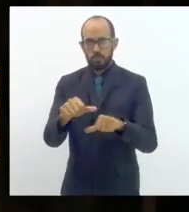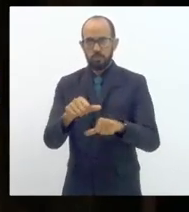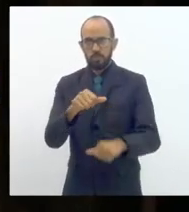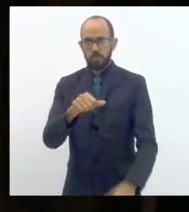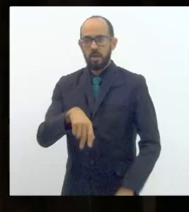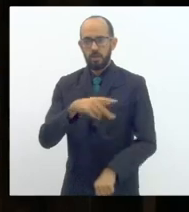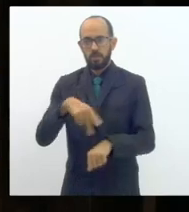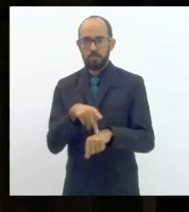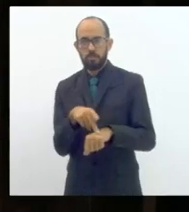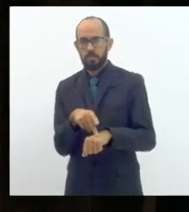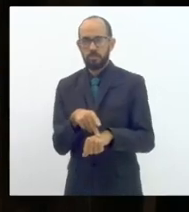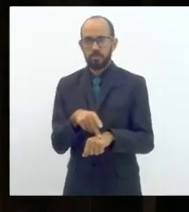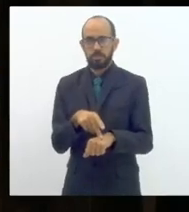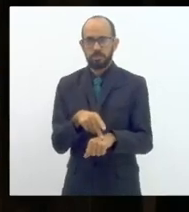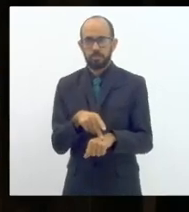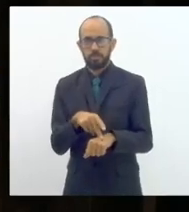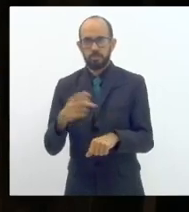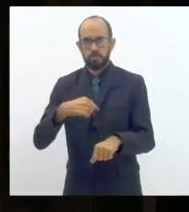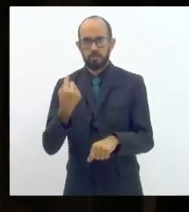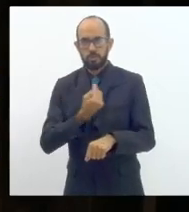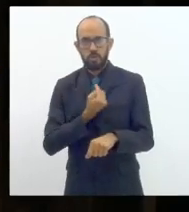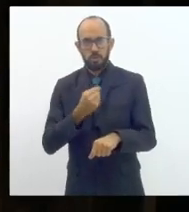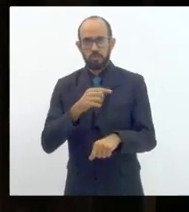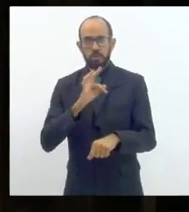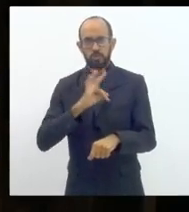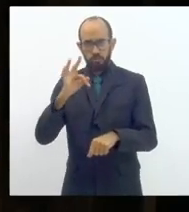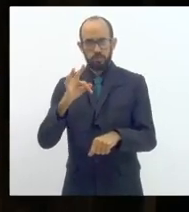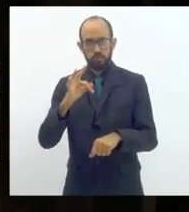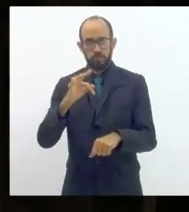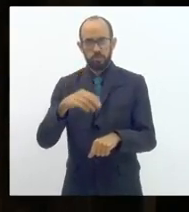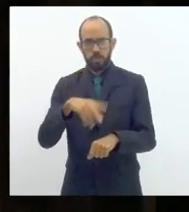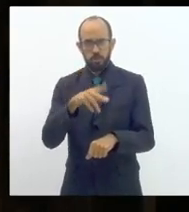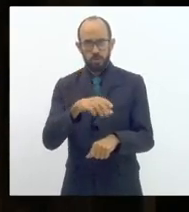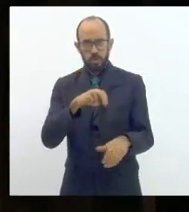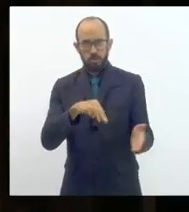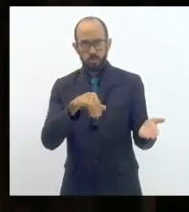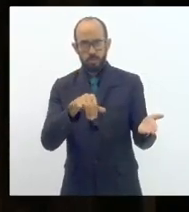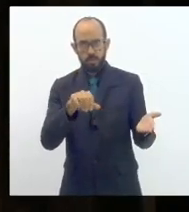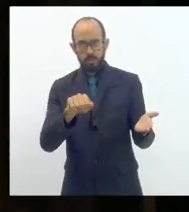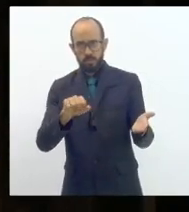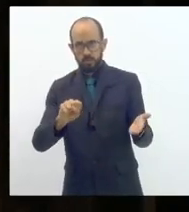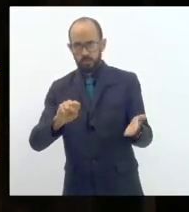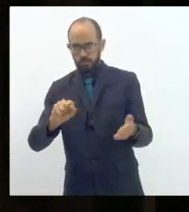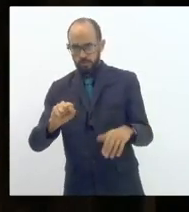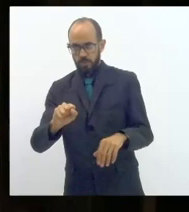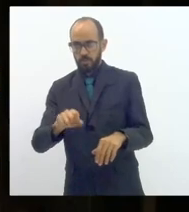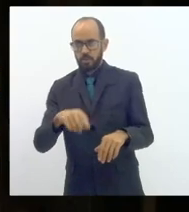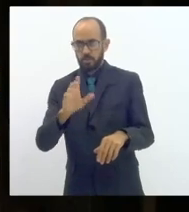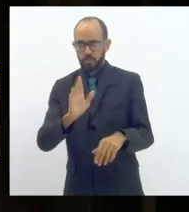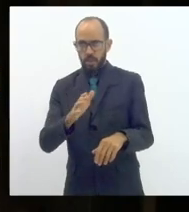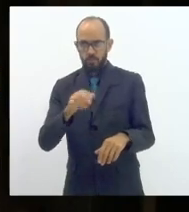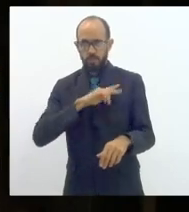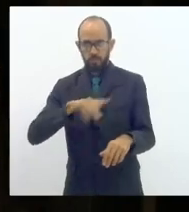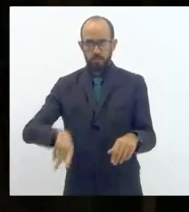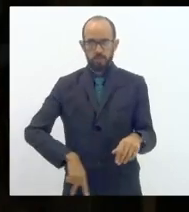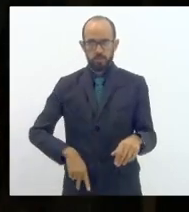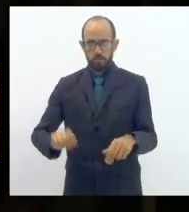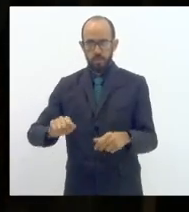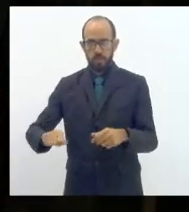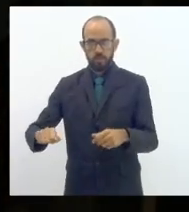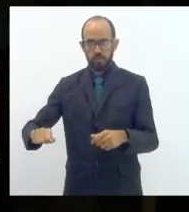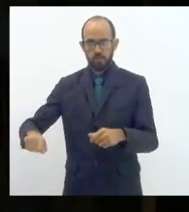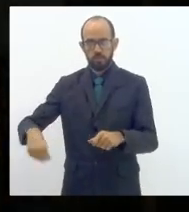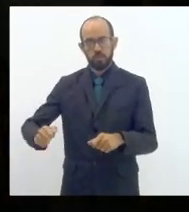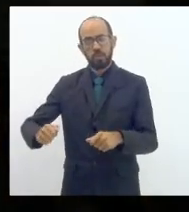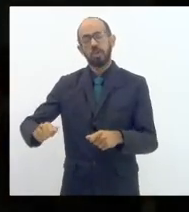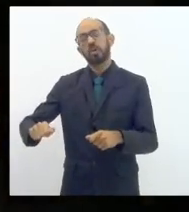país. Nós somos o futuro. Como a Maísa, que está aqui hoje, que foi presidente do parlamento na última